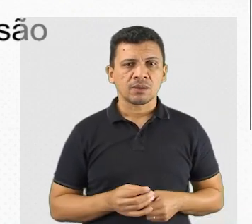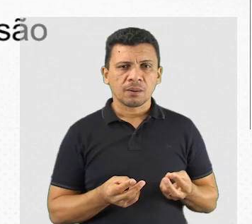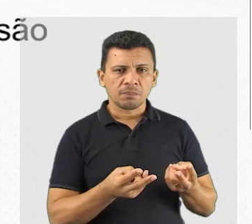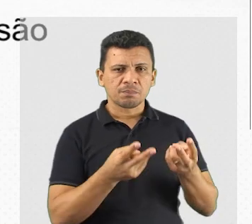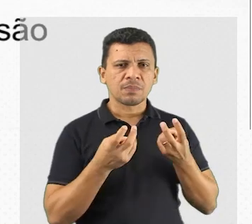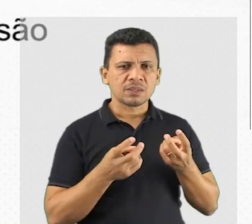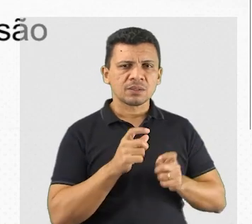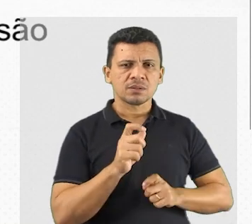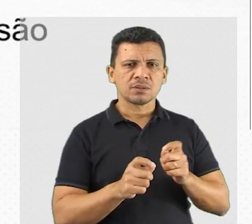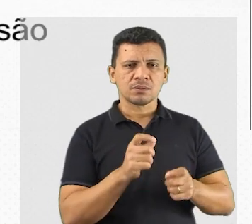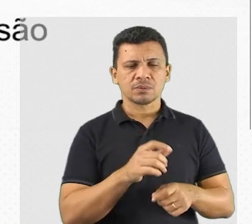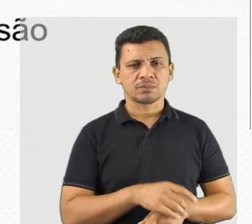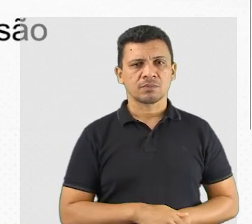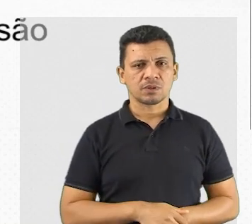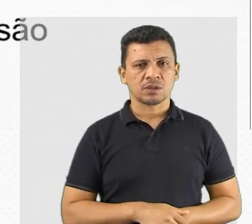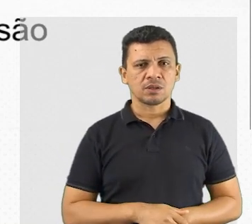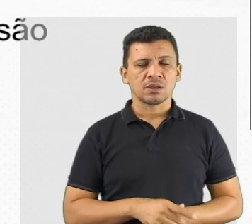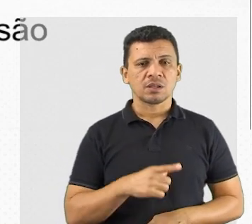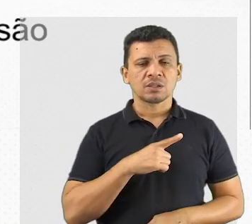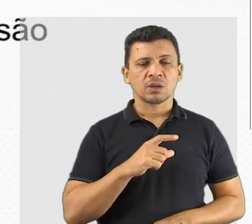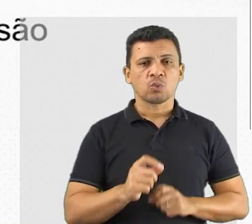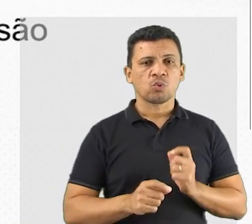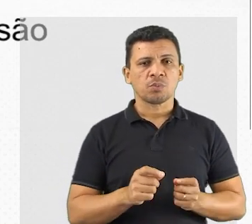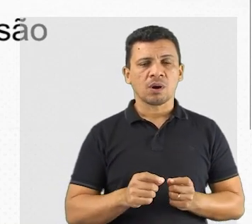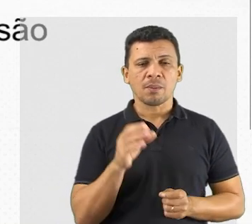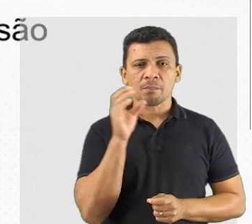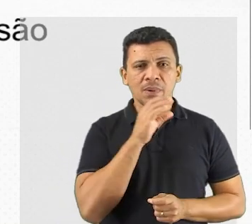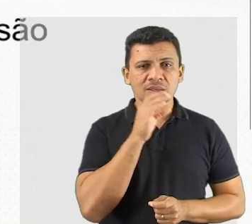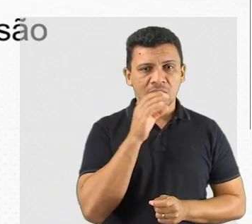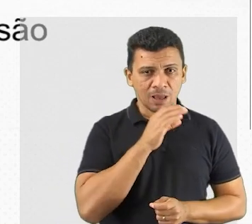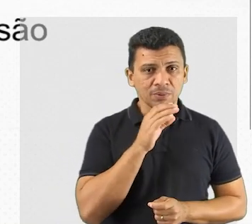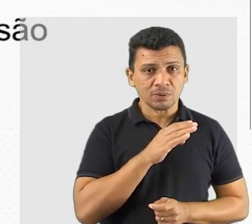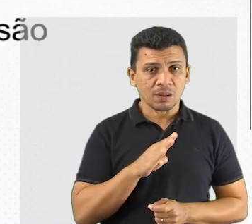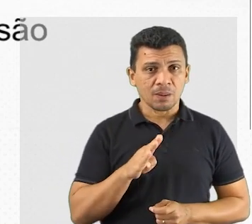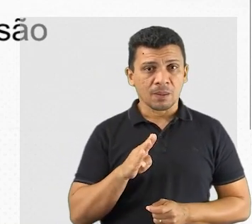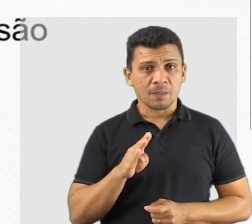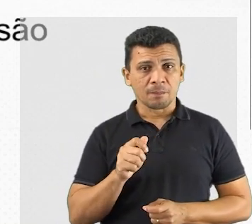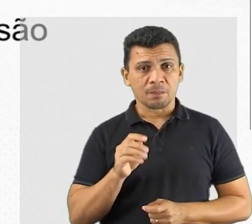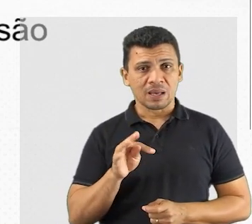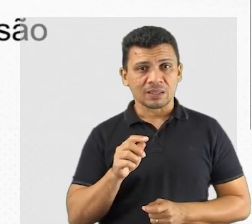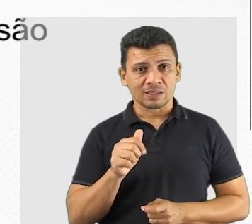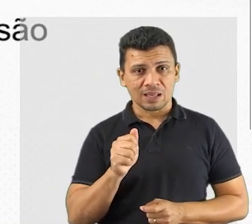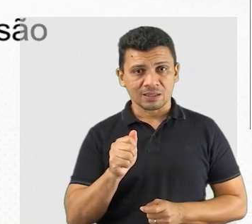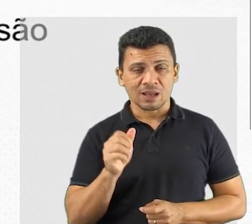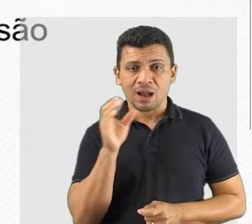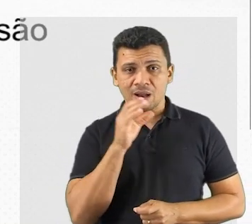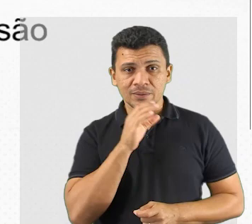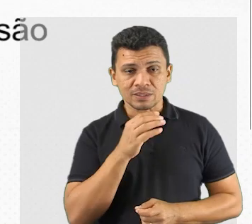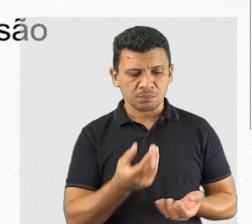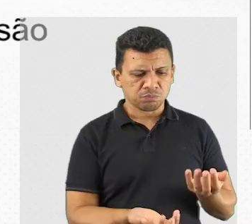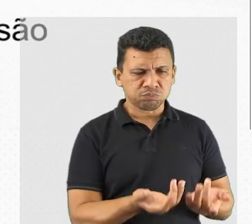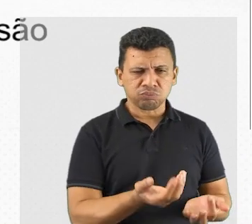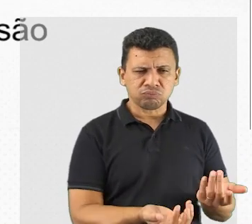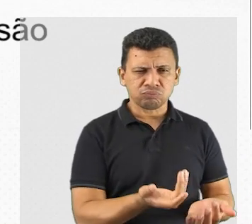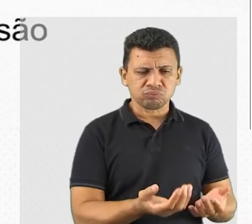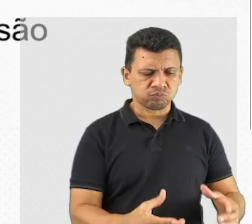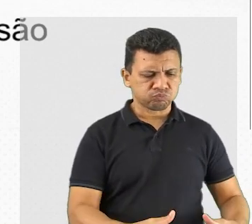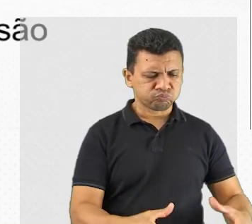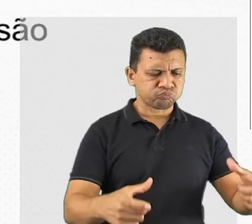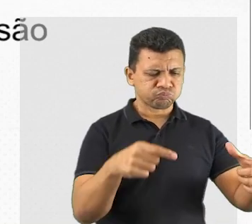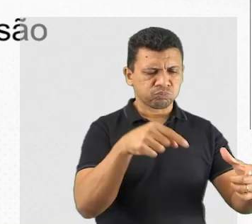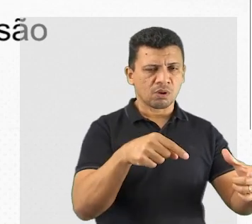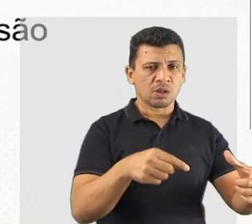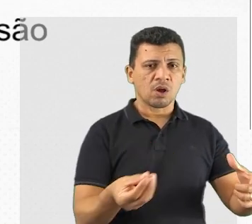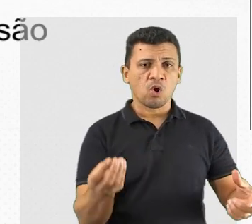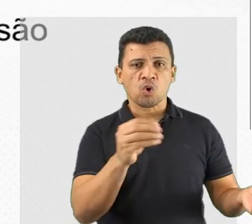observou que para cozinhar uma batata mais rápido, tá, ele conseguiu acelerar o cozimento quando ele adicionou 200 gramas